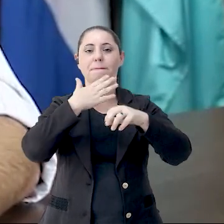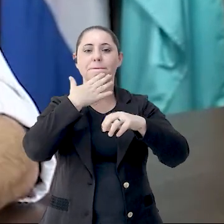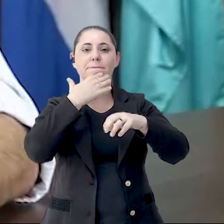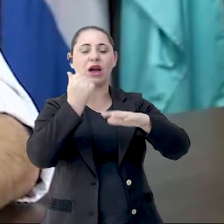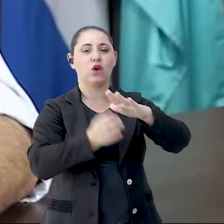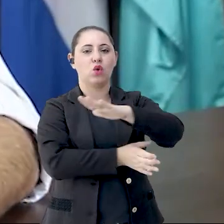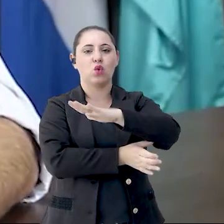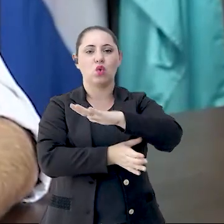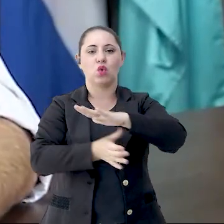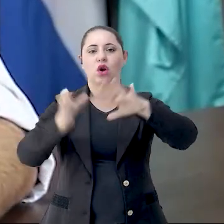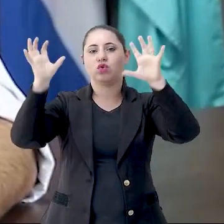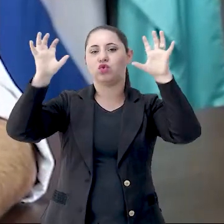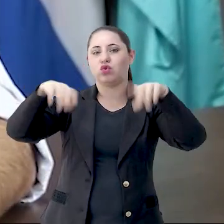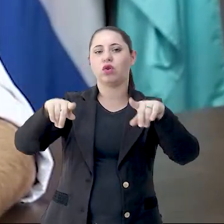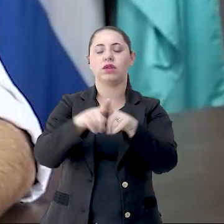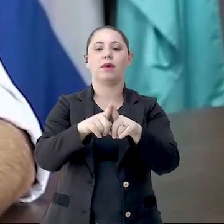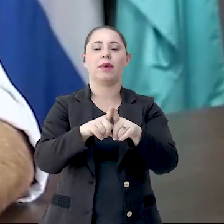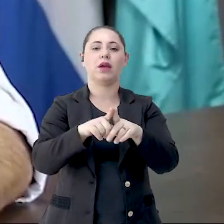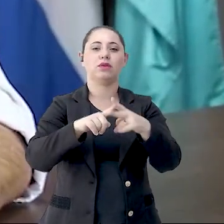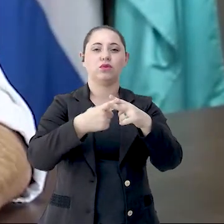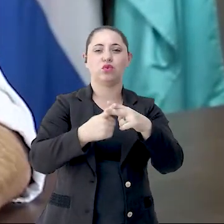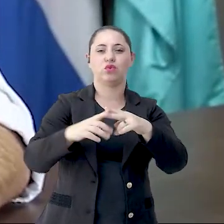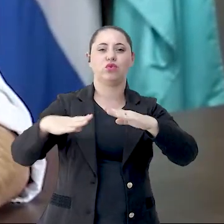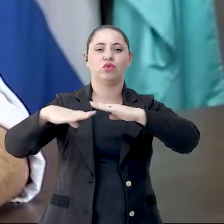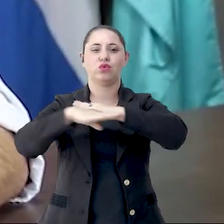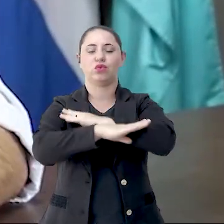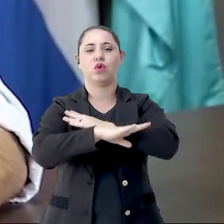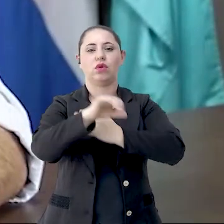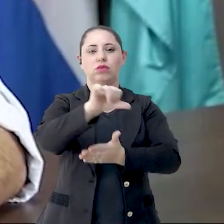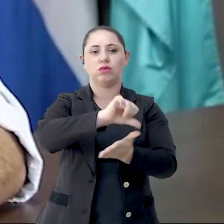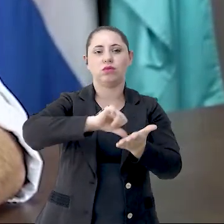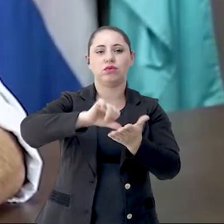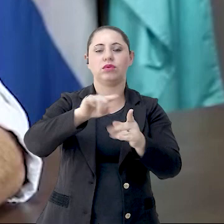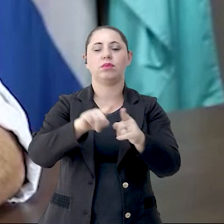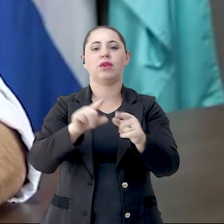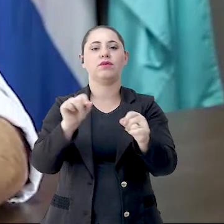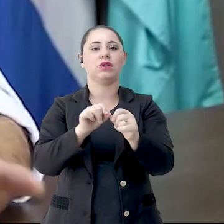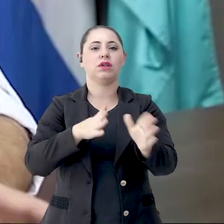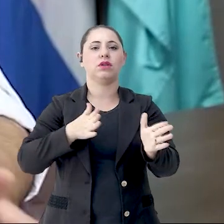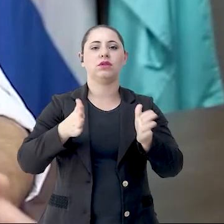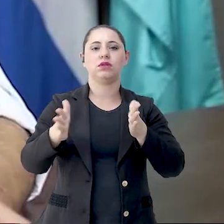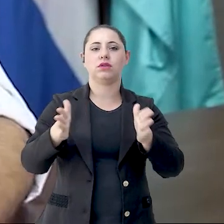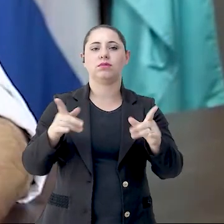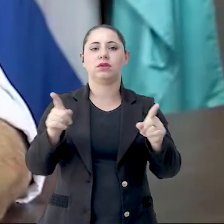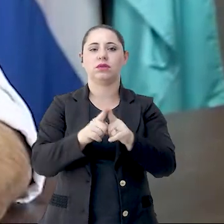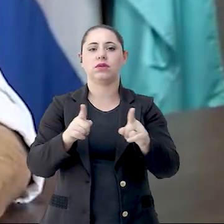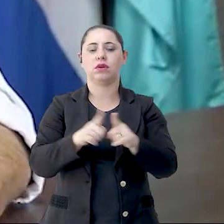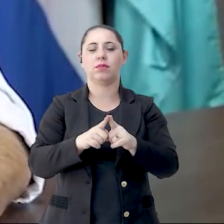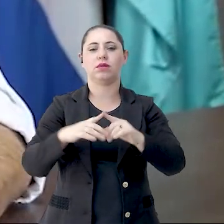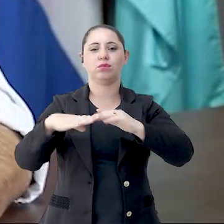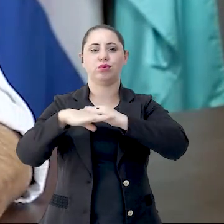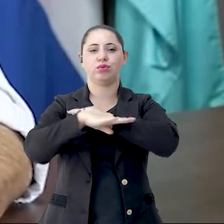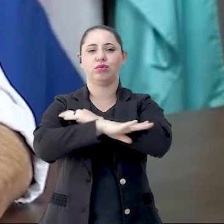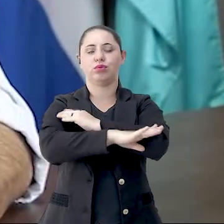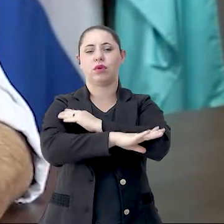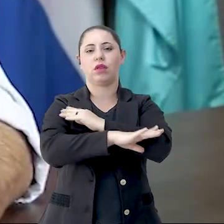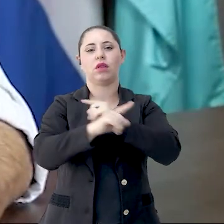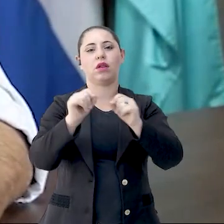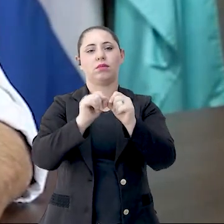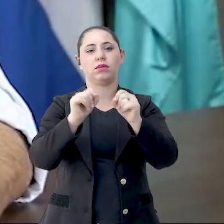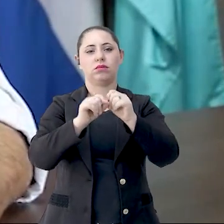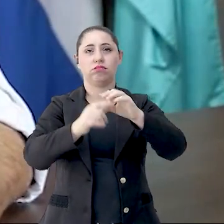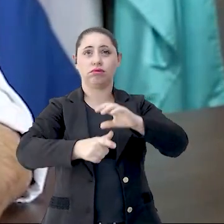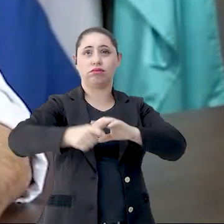município, recapear toda a área central, fazendo acessibilidade, calçada, sinalização vertical e horizontal,